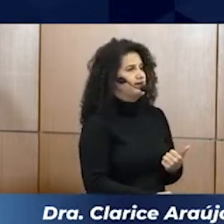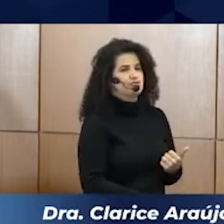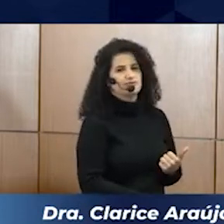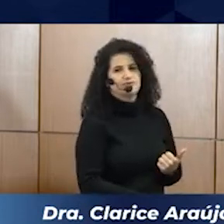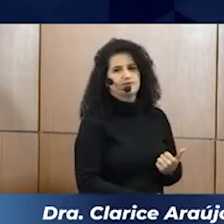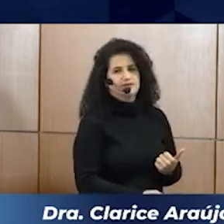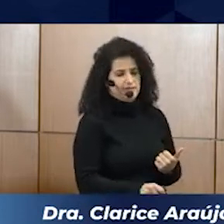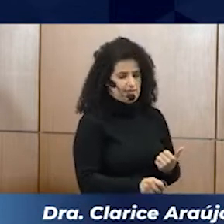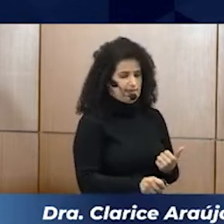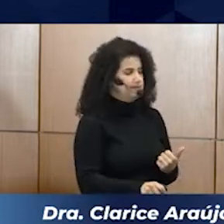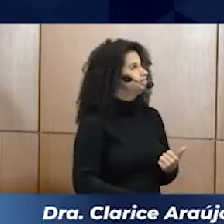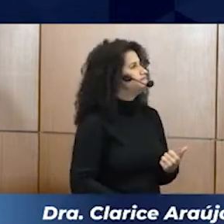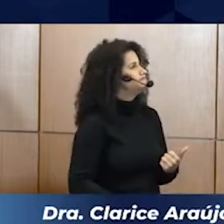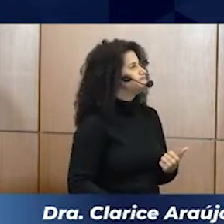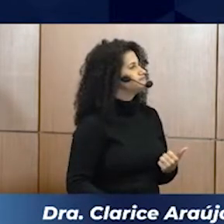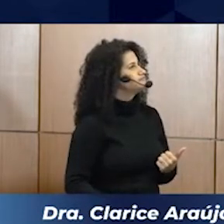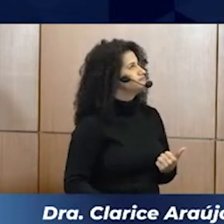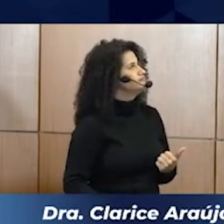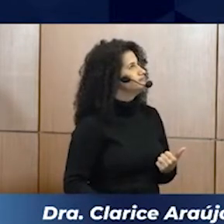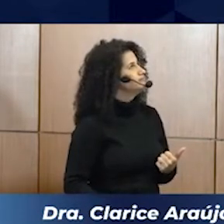conhecimento prático. Né?